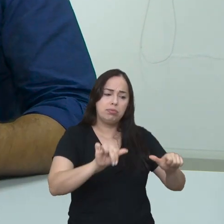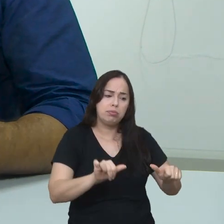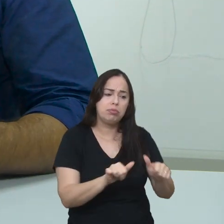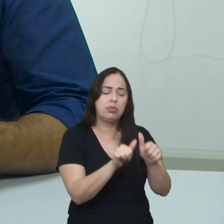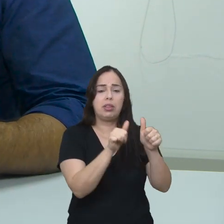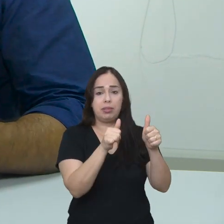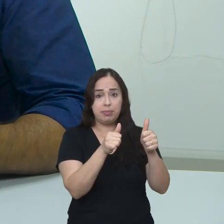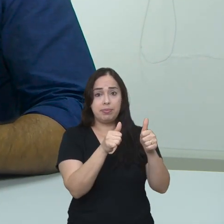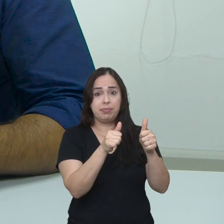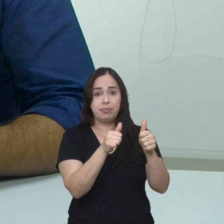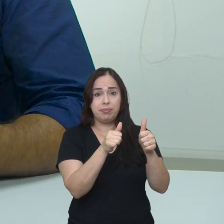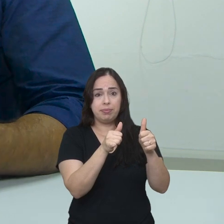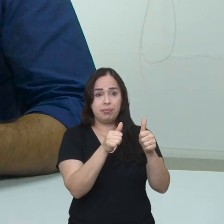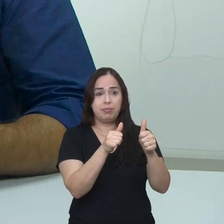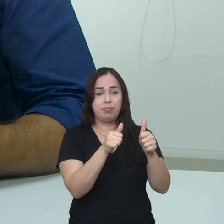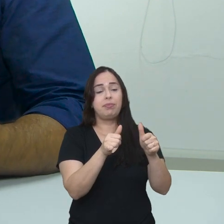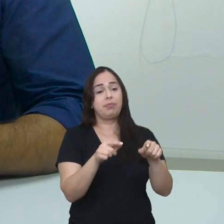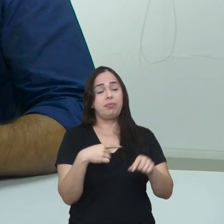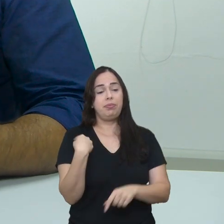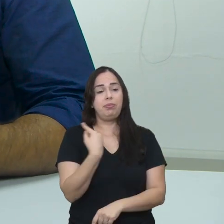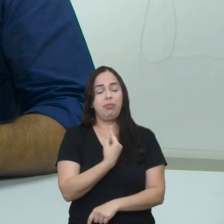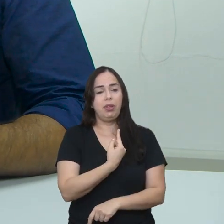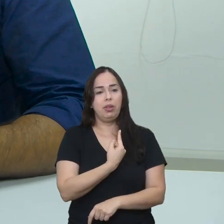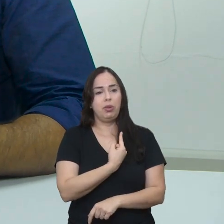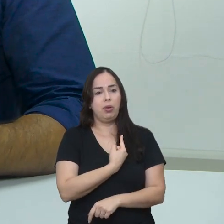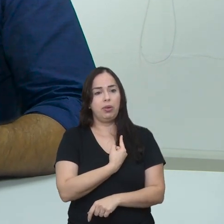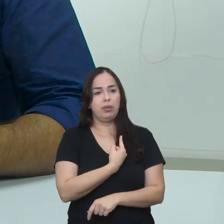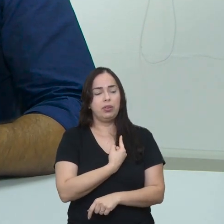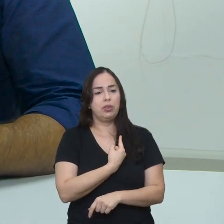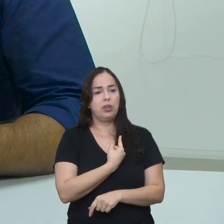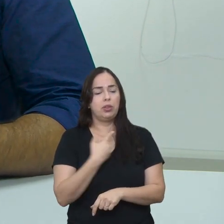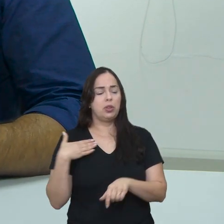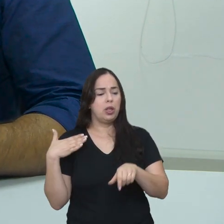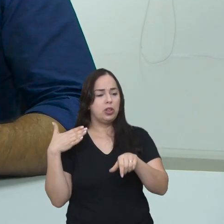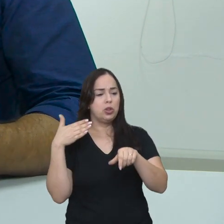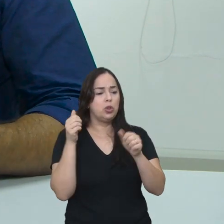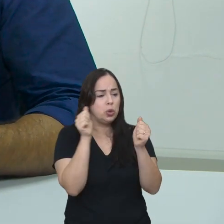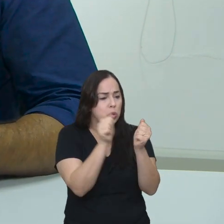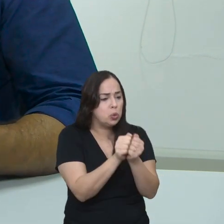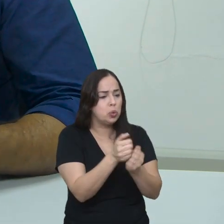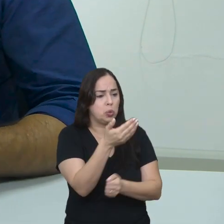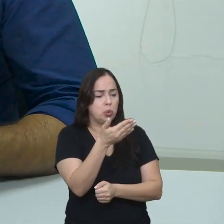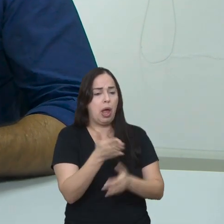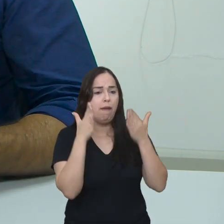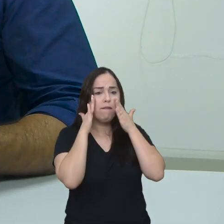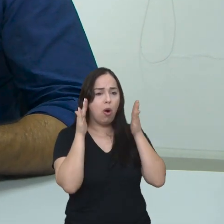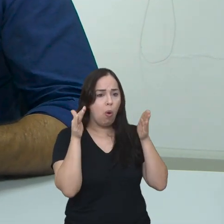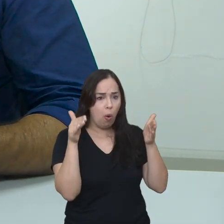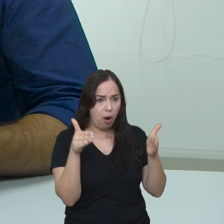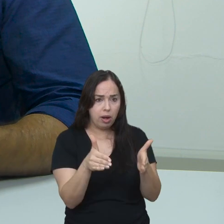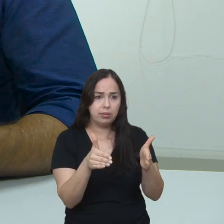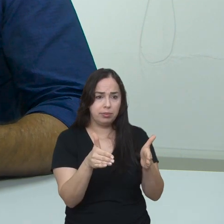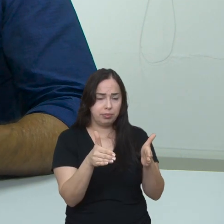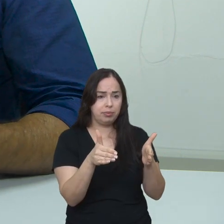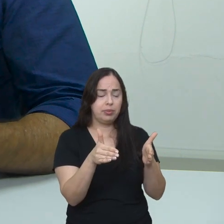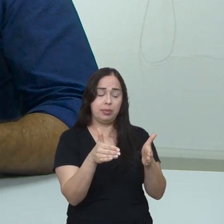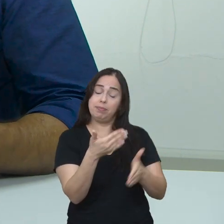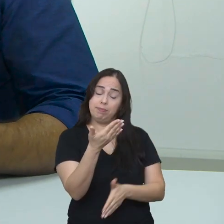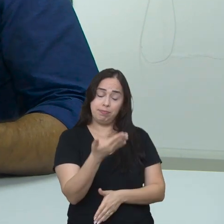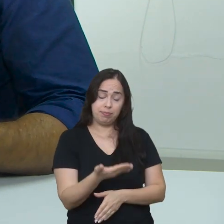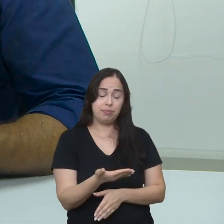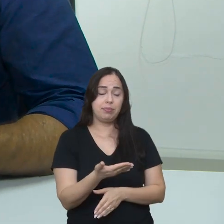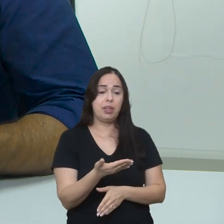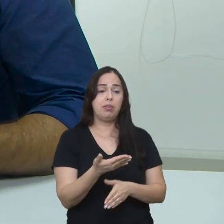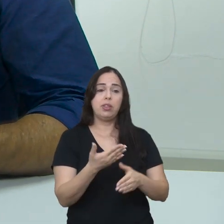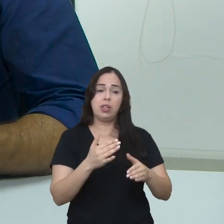ela vai te ajudar na sua recuperação não é a gente está dentro do hospital aqui com